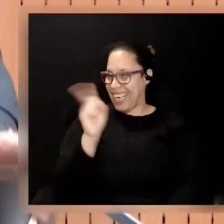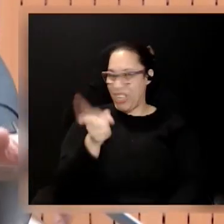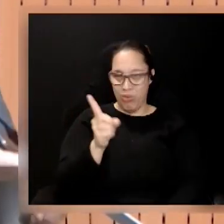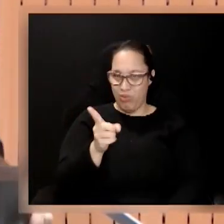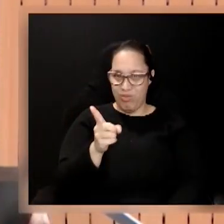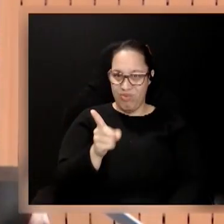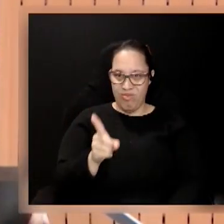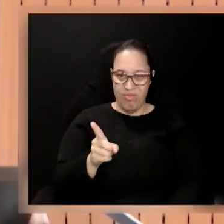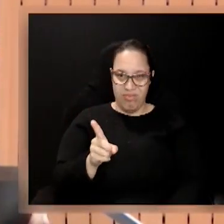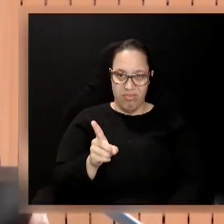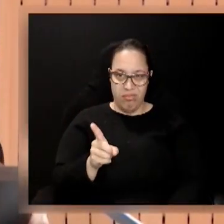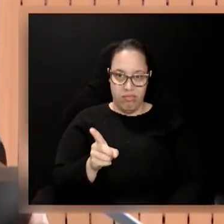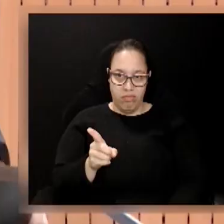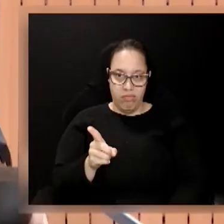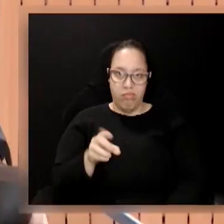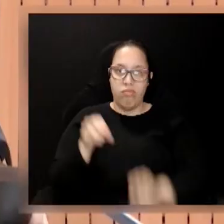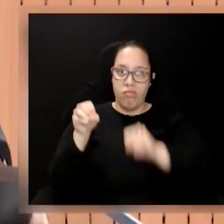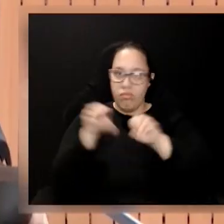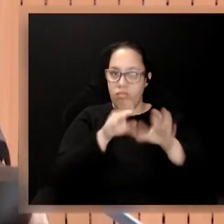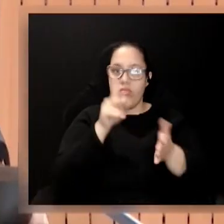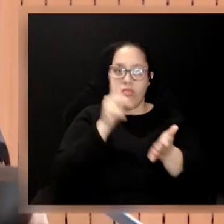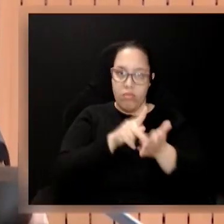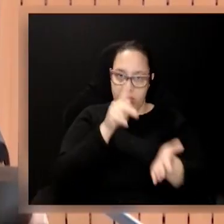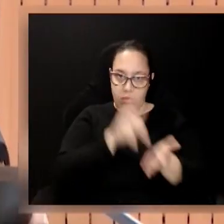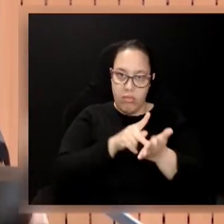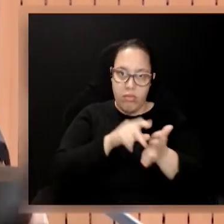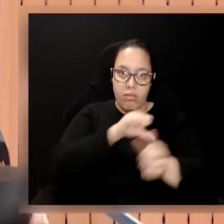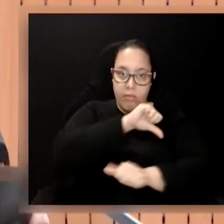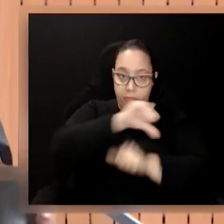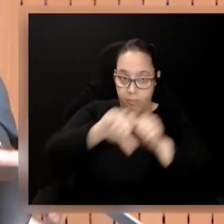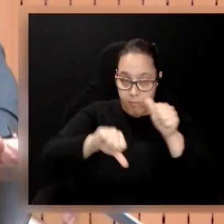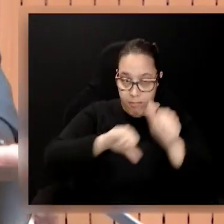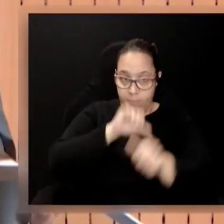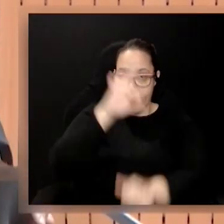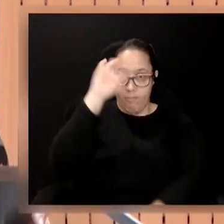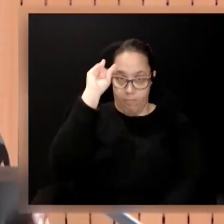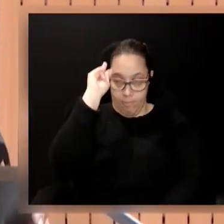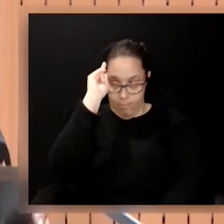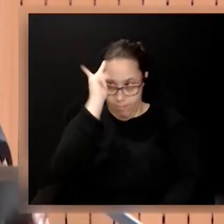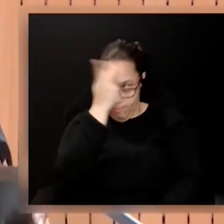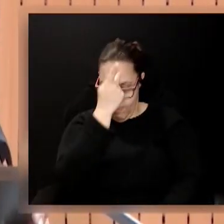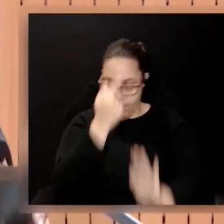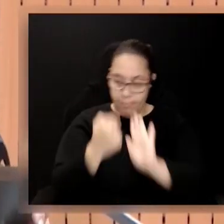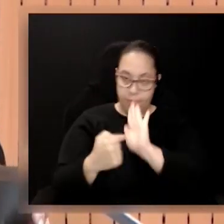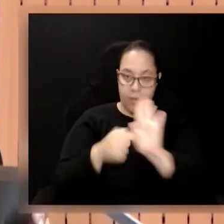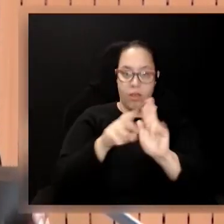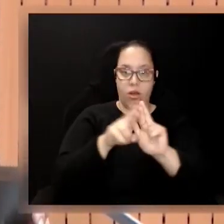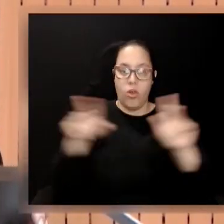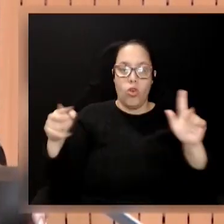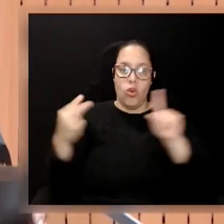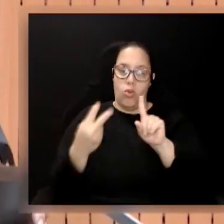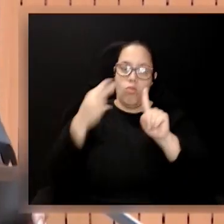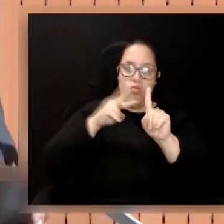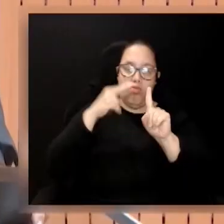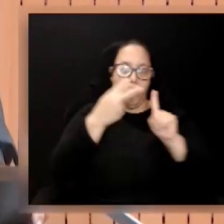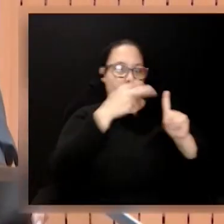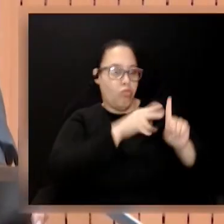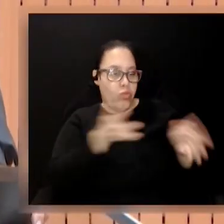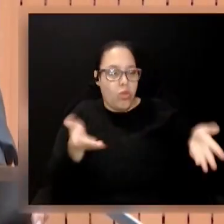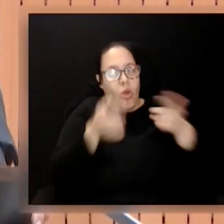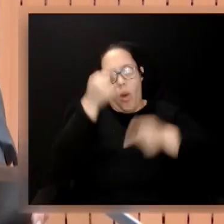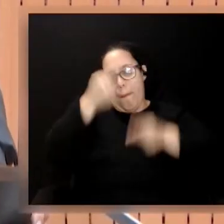Uma educação verdadeiramente transformadora é aquela que apresenta diferentes perspectivas, promove debate